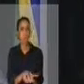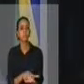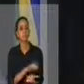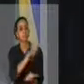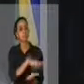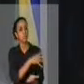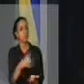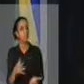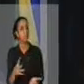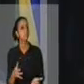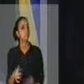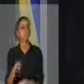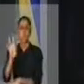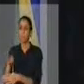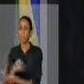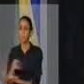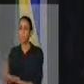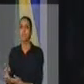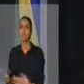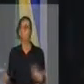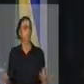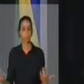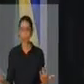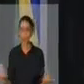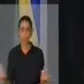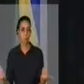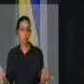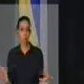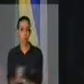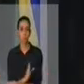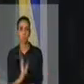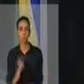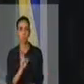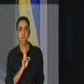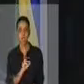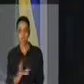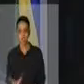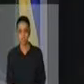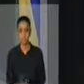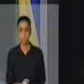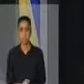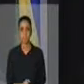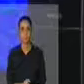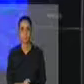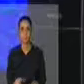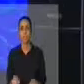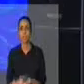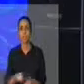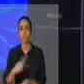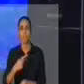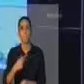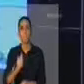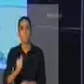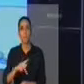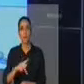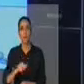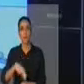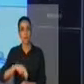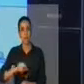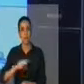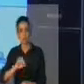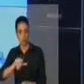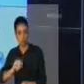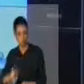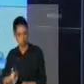e o diagnóstico praticamente sai imediatamente. Os exames citopatológicos nós temos feito, Papa Nicolau, o plano de extensão